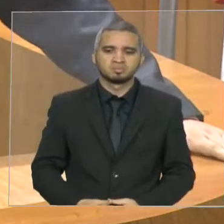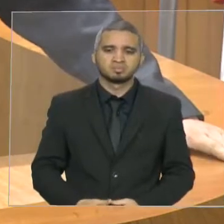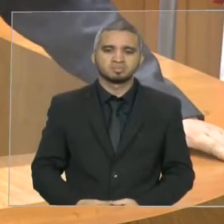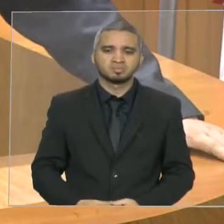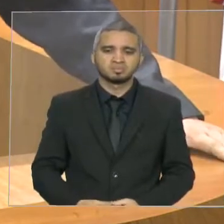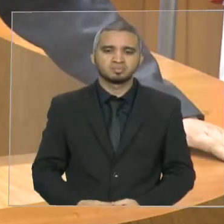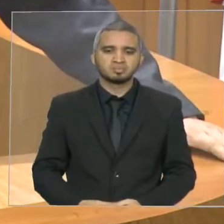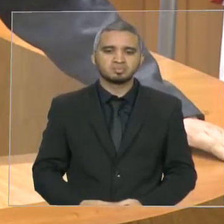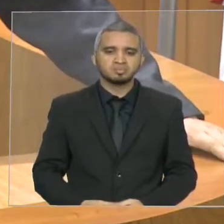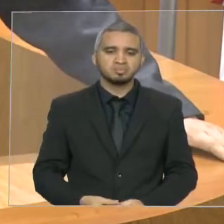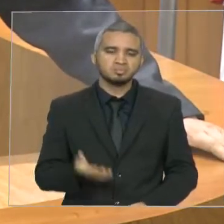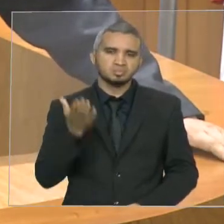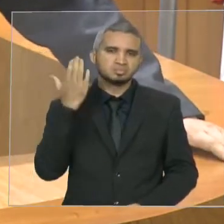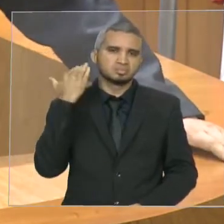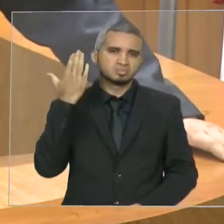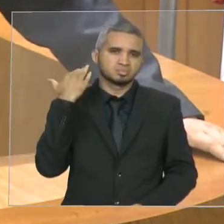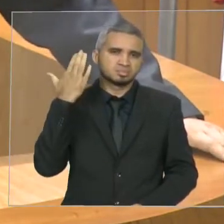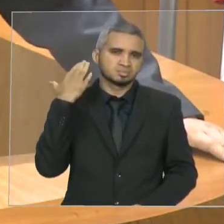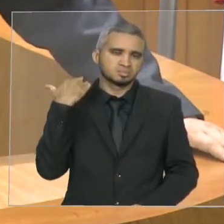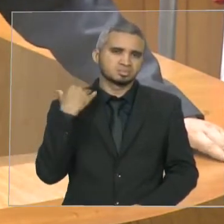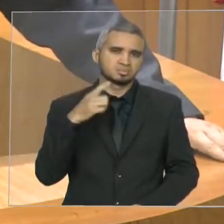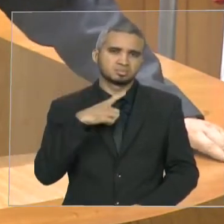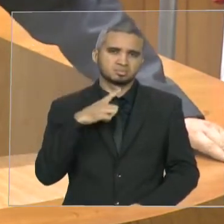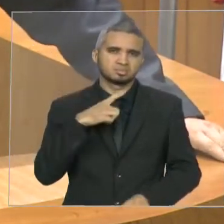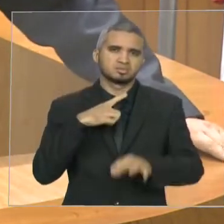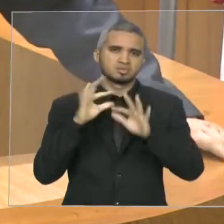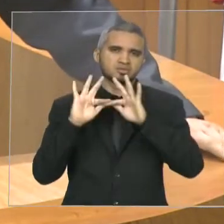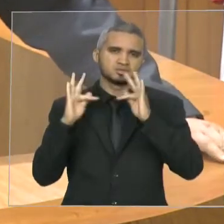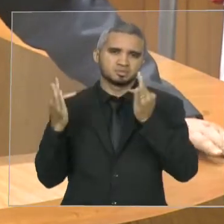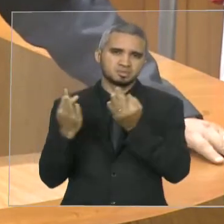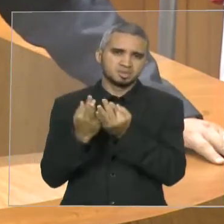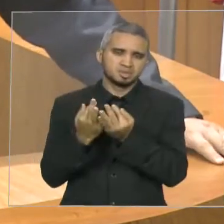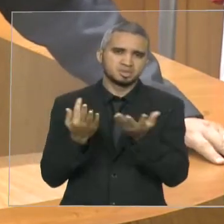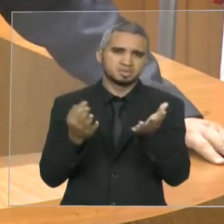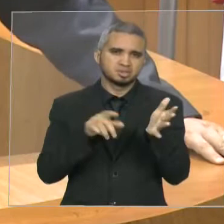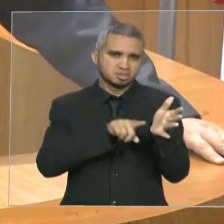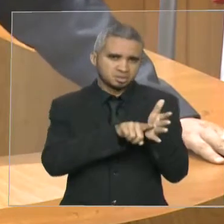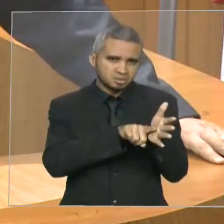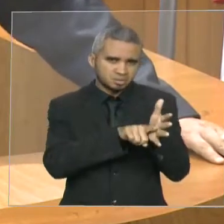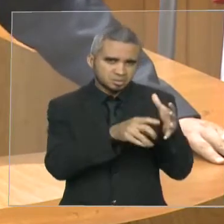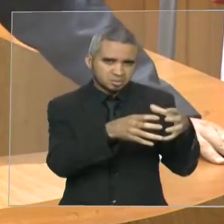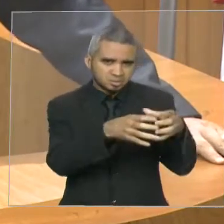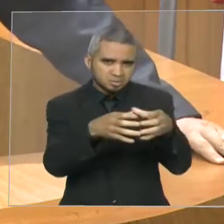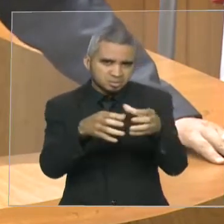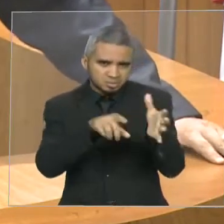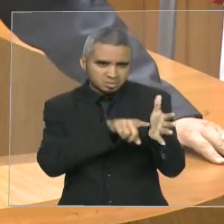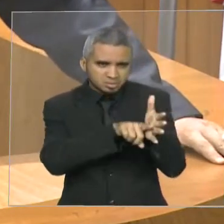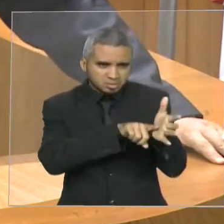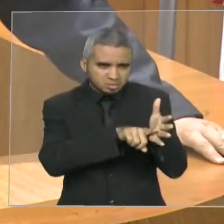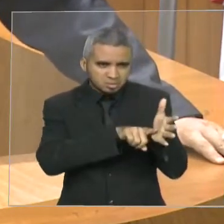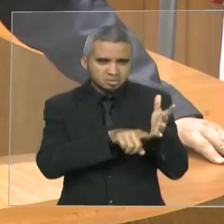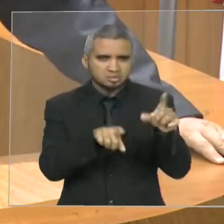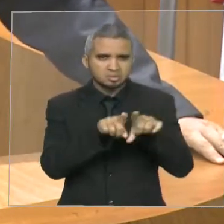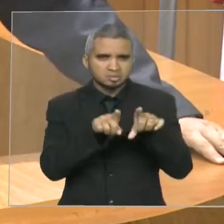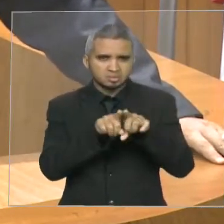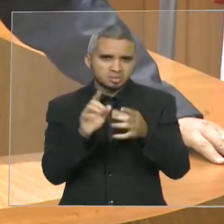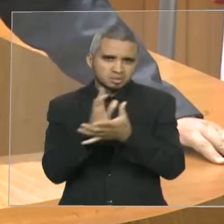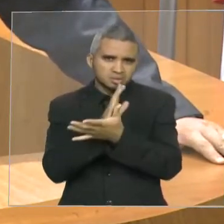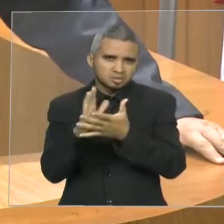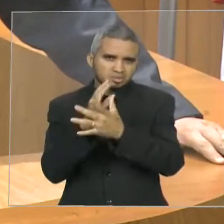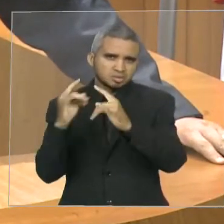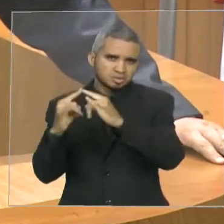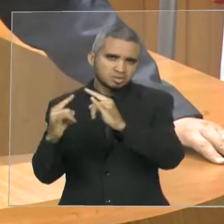Há muito tempo, famílias, pesquisadores, instituições de Imperatriz da nossa